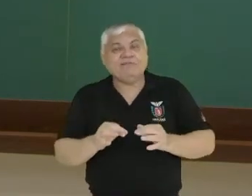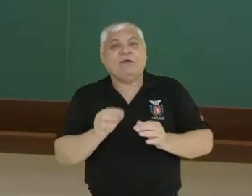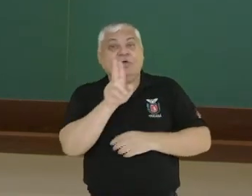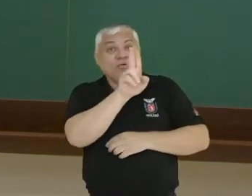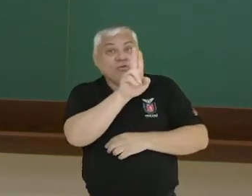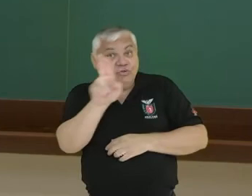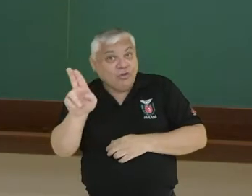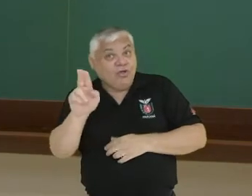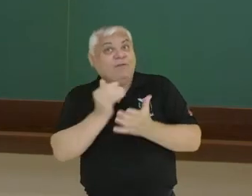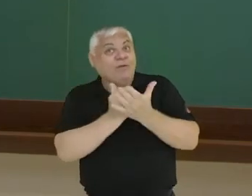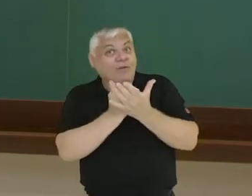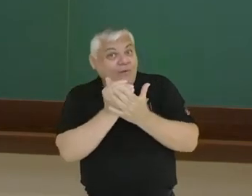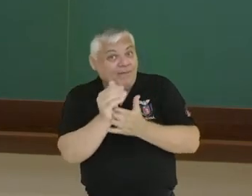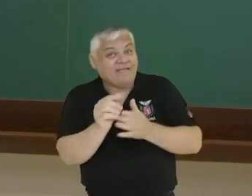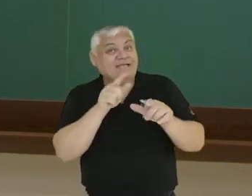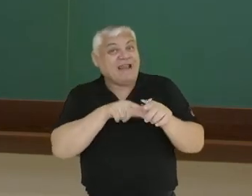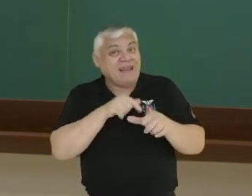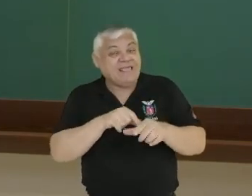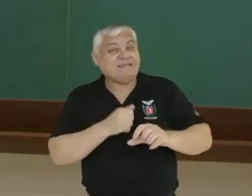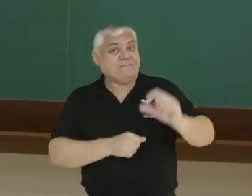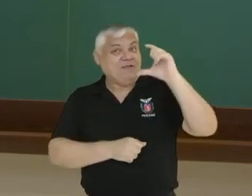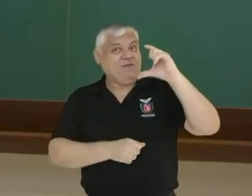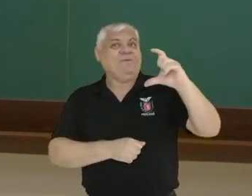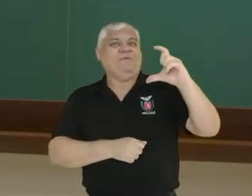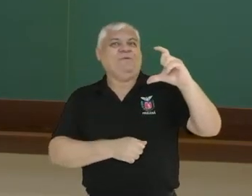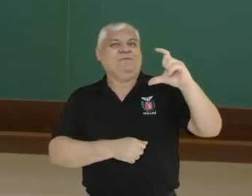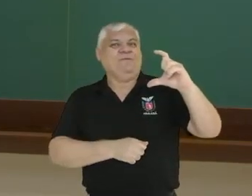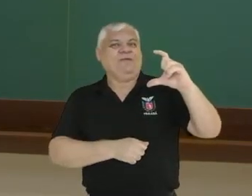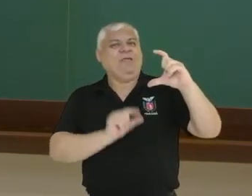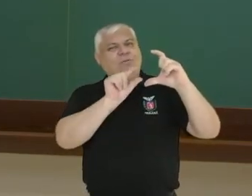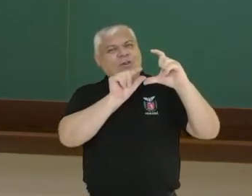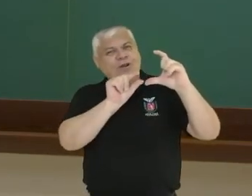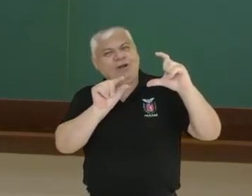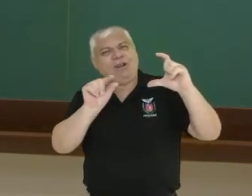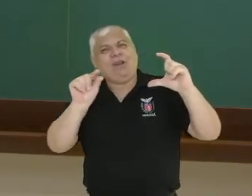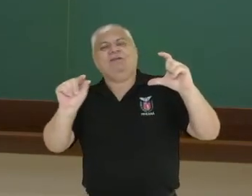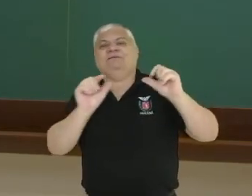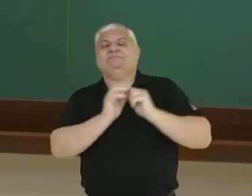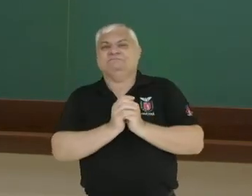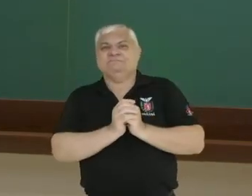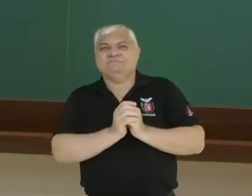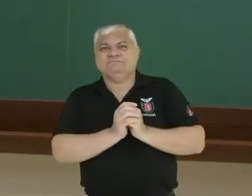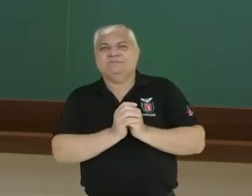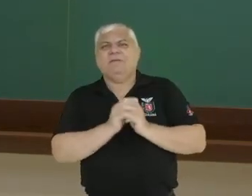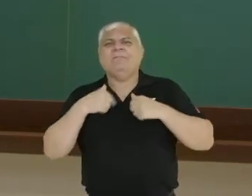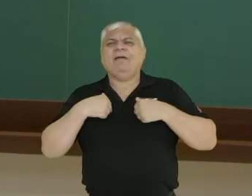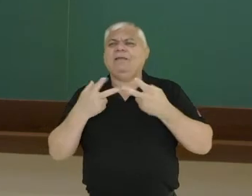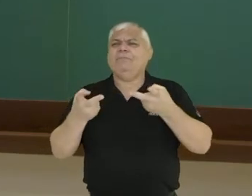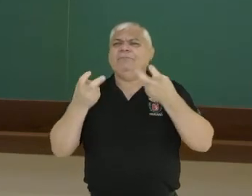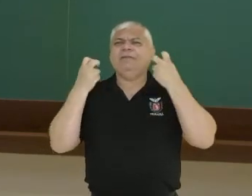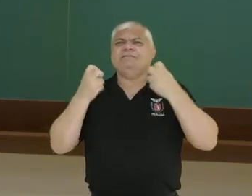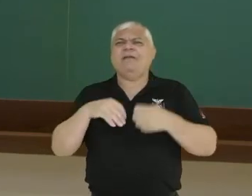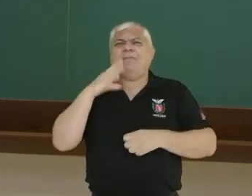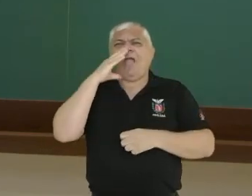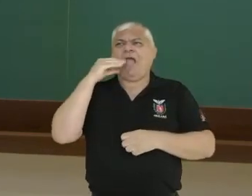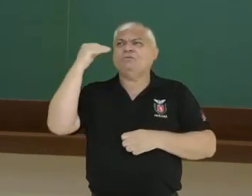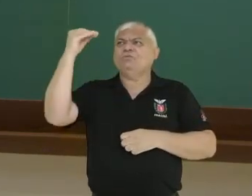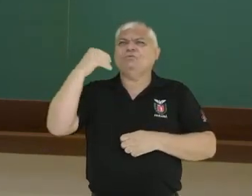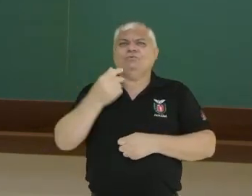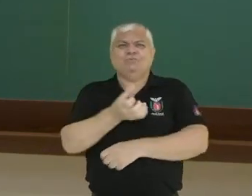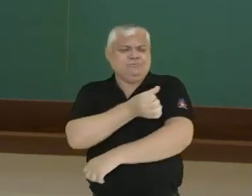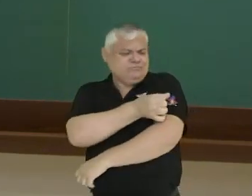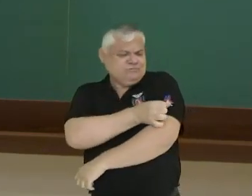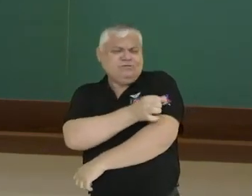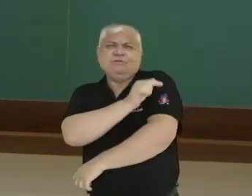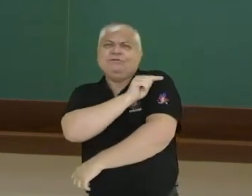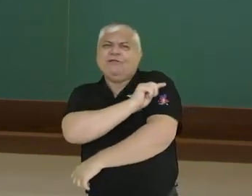seu nome tem que ser sempre com inicial maiúscula, certo? Mas ainda nós percebemos pessoas errando no 6º, no 7º